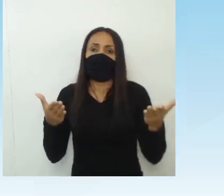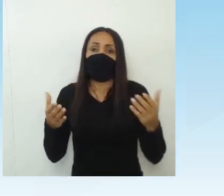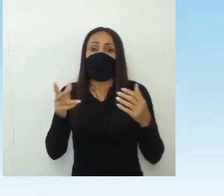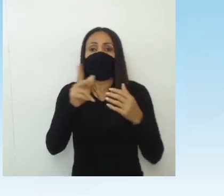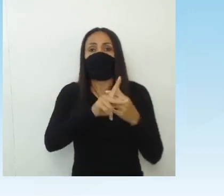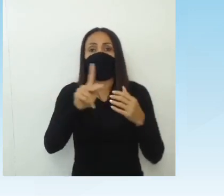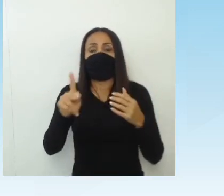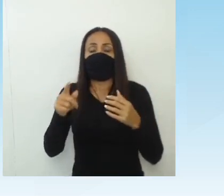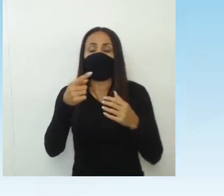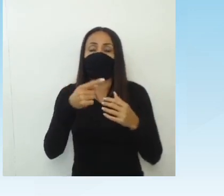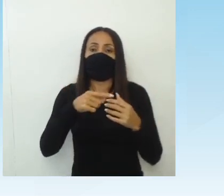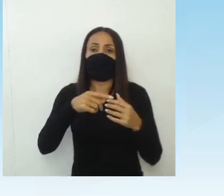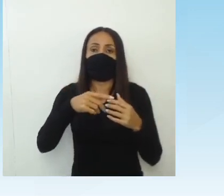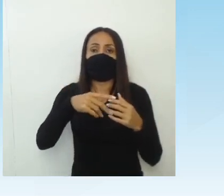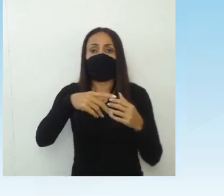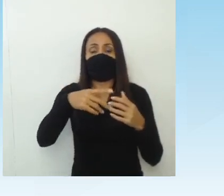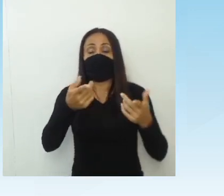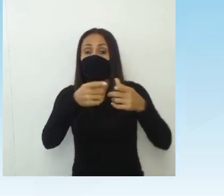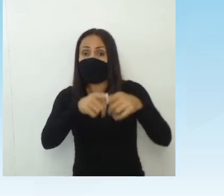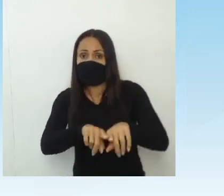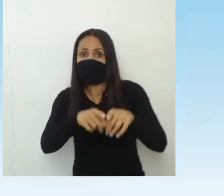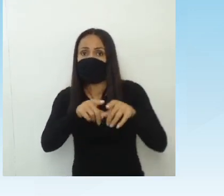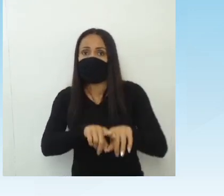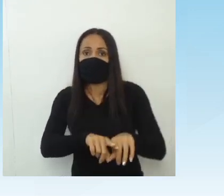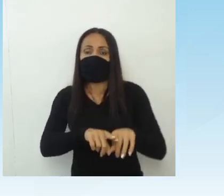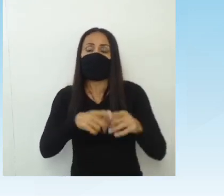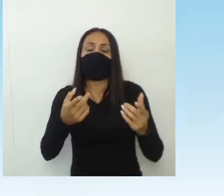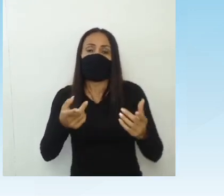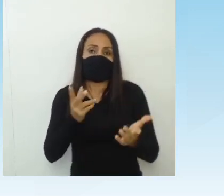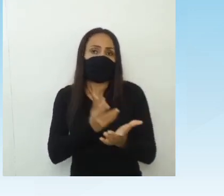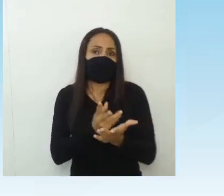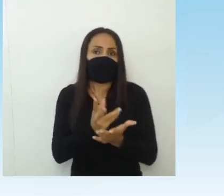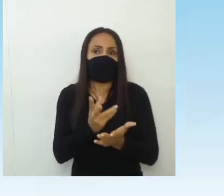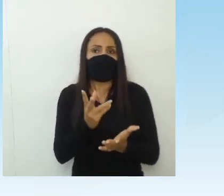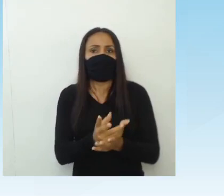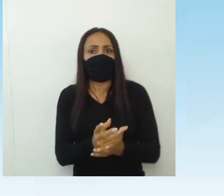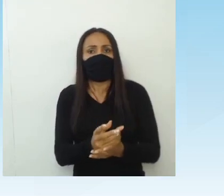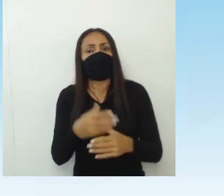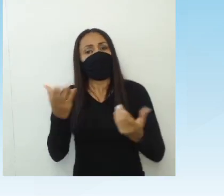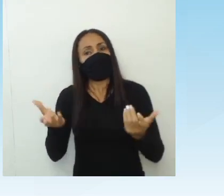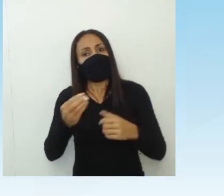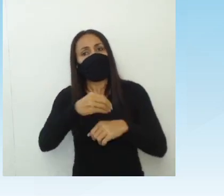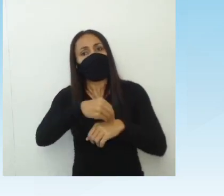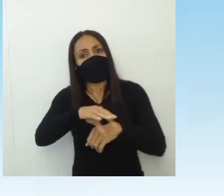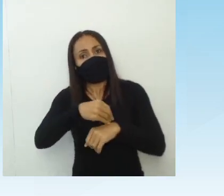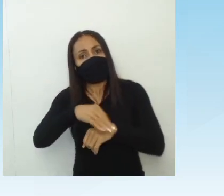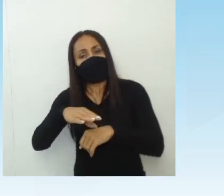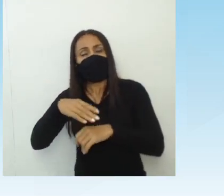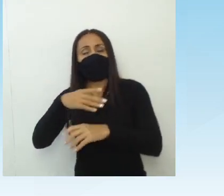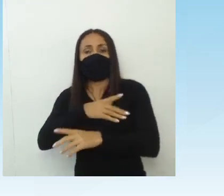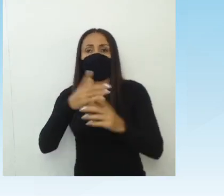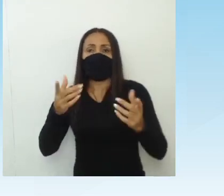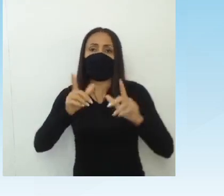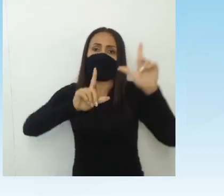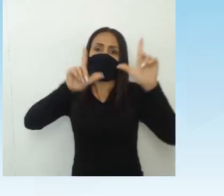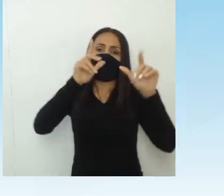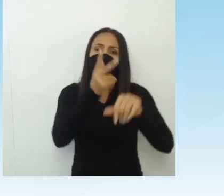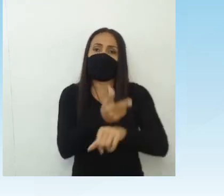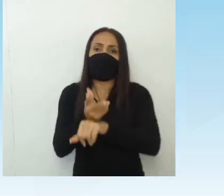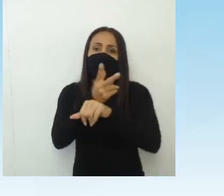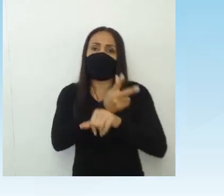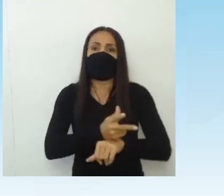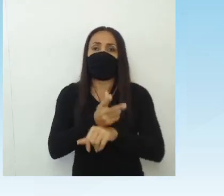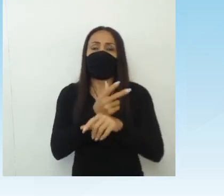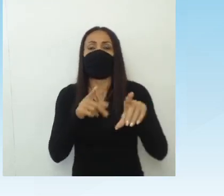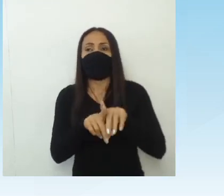nosso parceiro, que repassa nossas videoaulas, que indica, que solicita que os nossos alunos assistam nossas